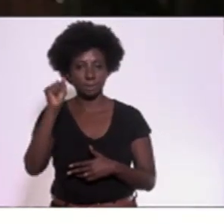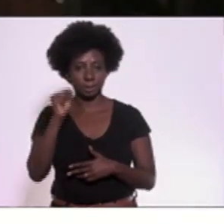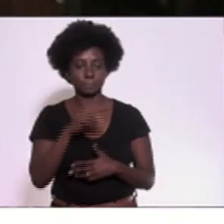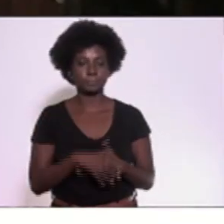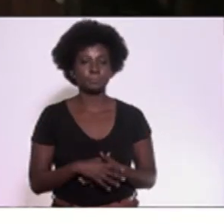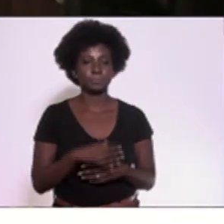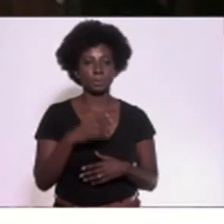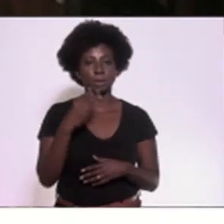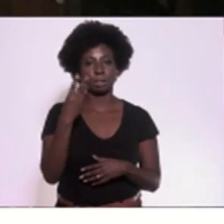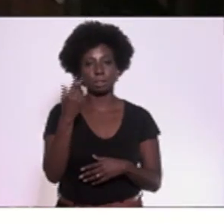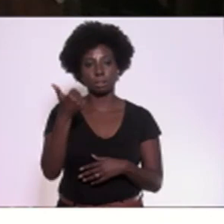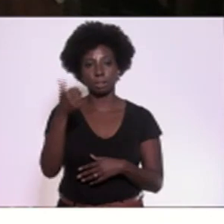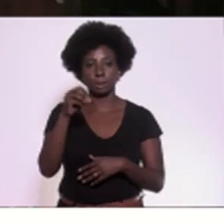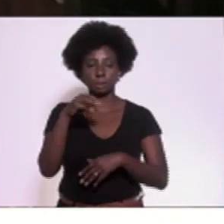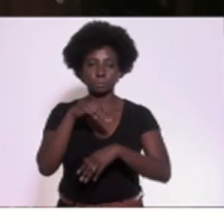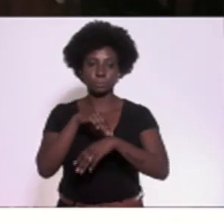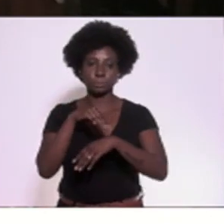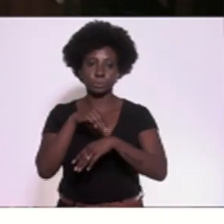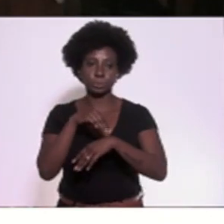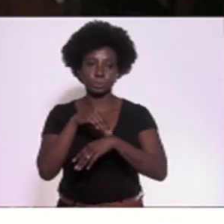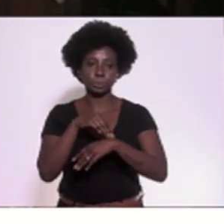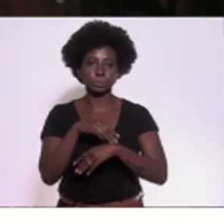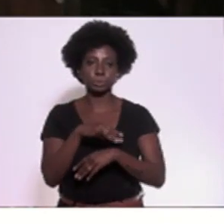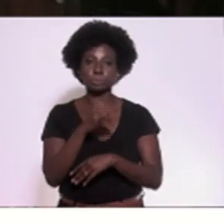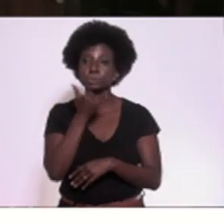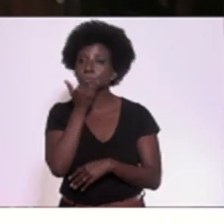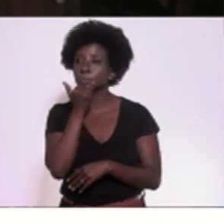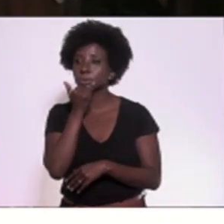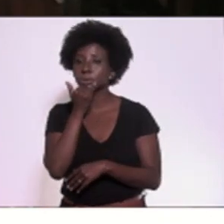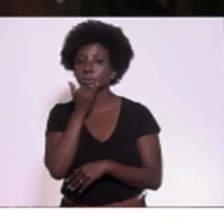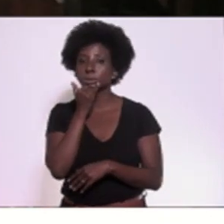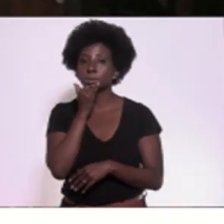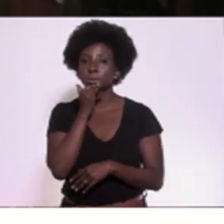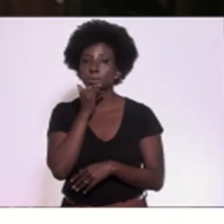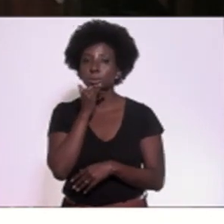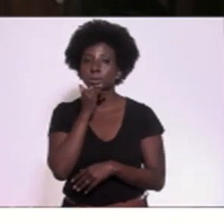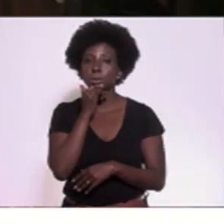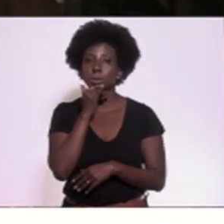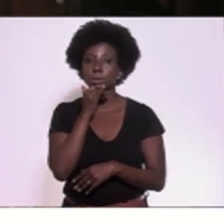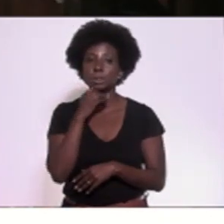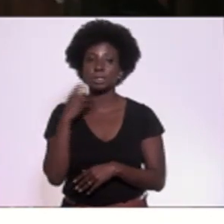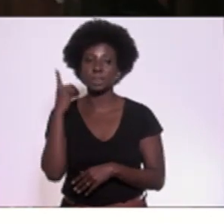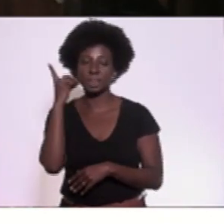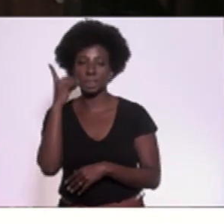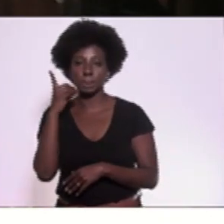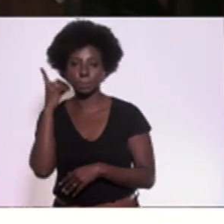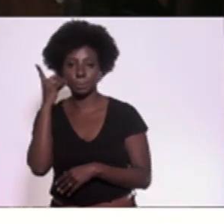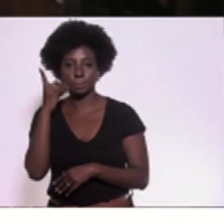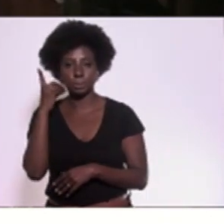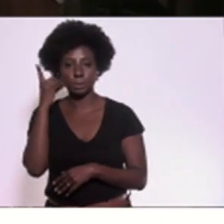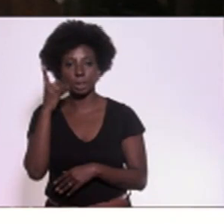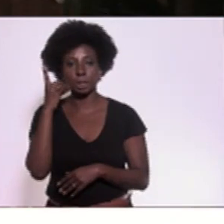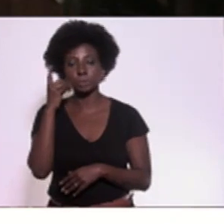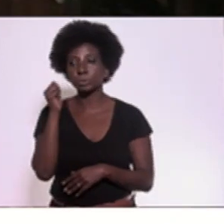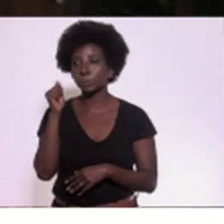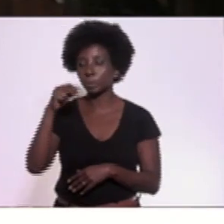palavra. Desculpe, deputada, só um instante. Deputado Anderson Alexandre, se